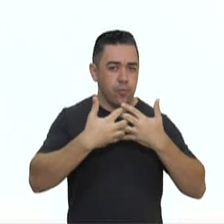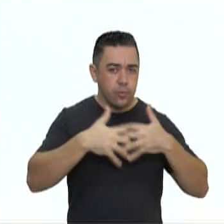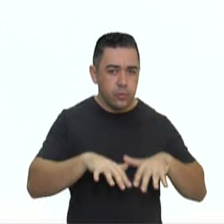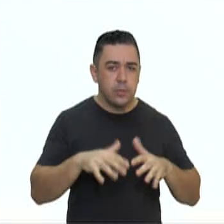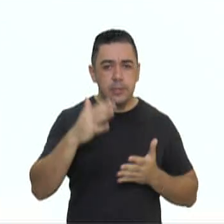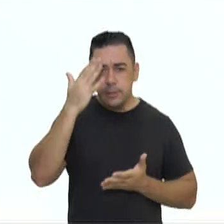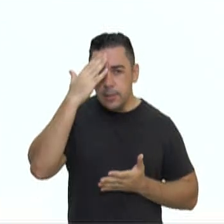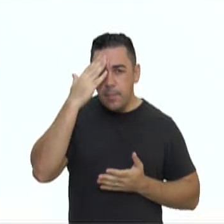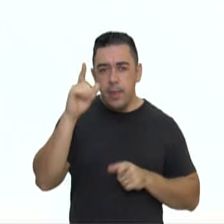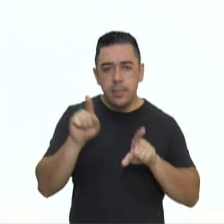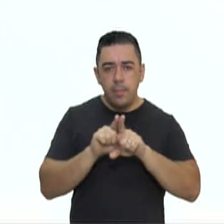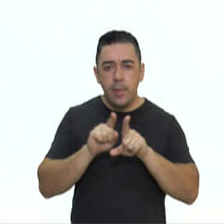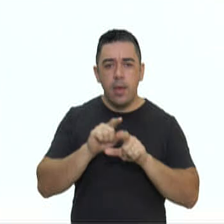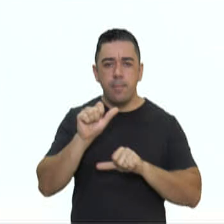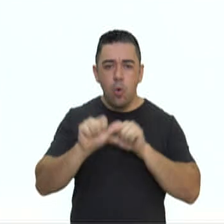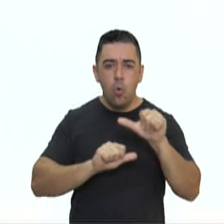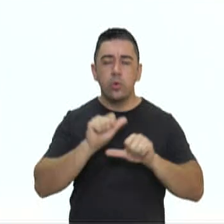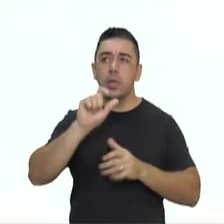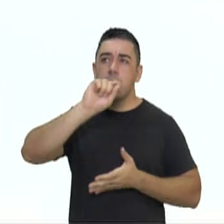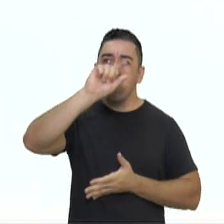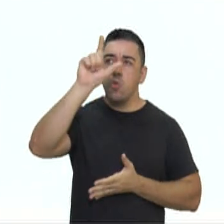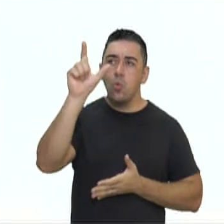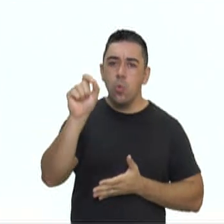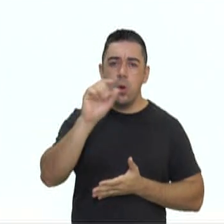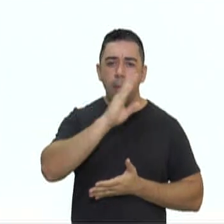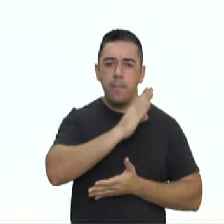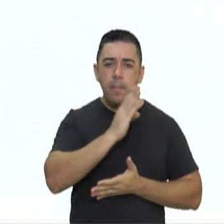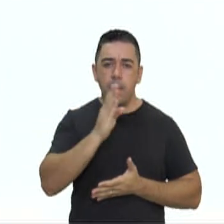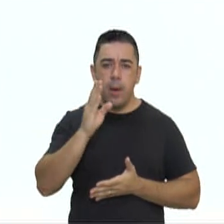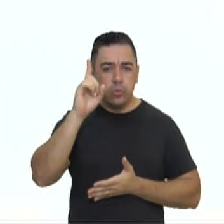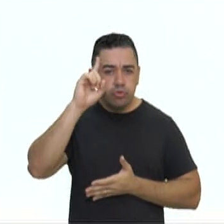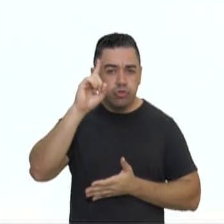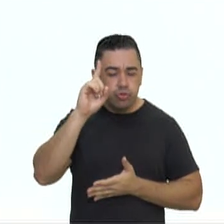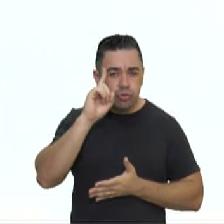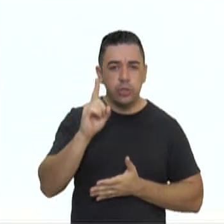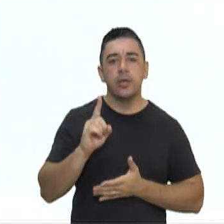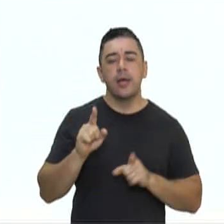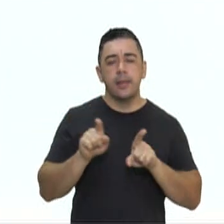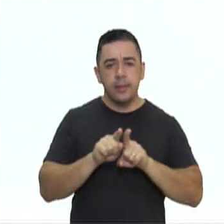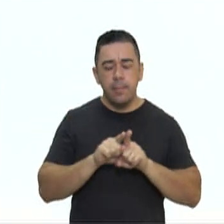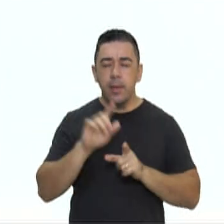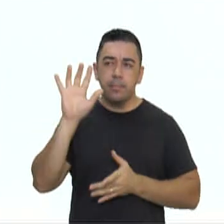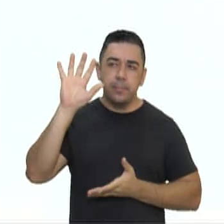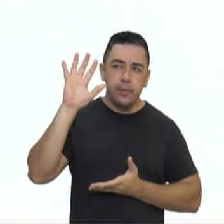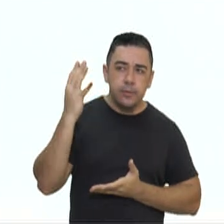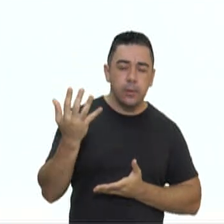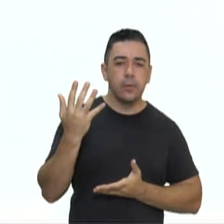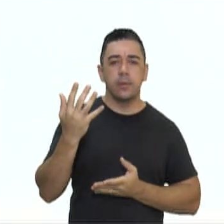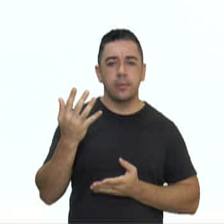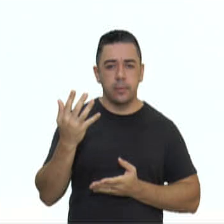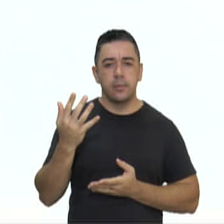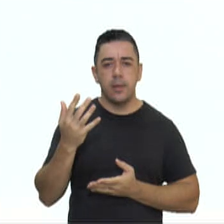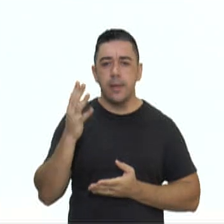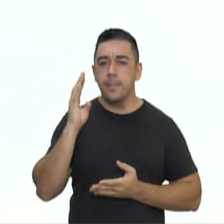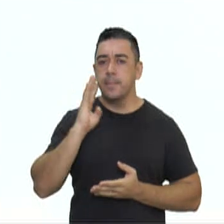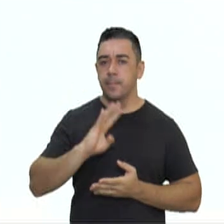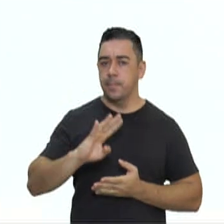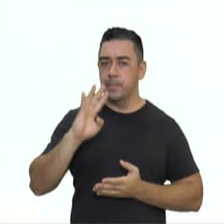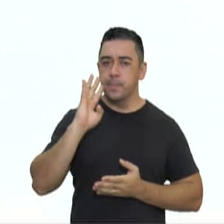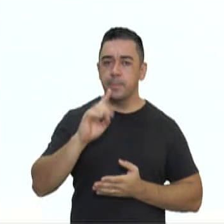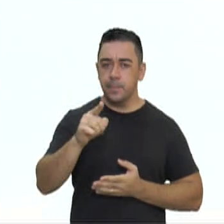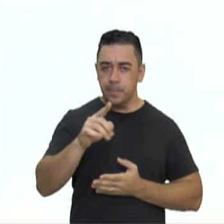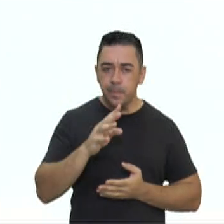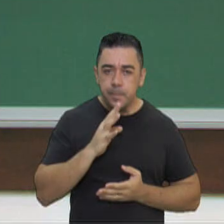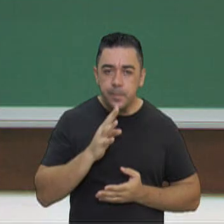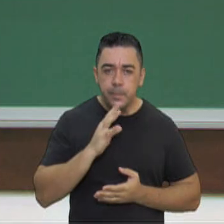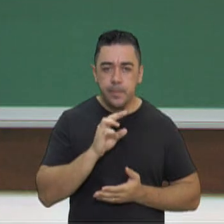das fases da Lua que estão acontecendo naquele dia, a previsão do tempo, enfim. Então, é bem legal conhecer